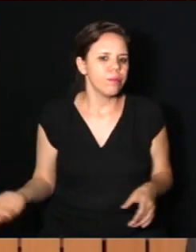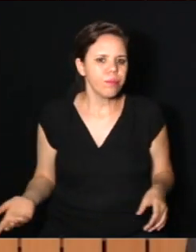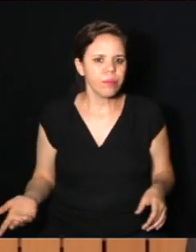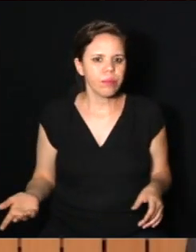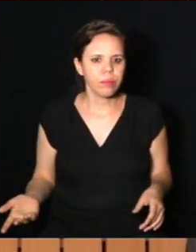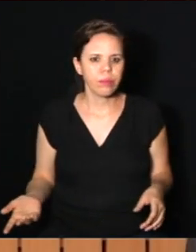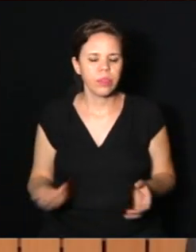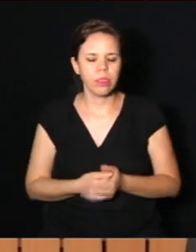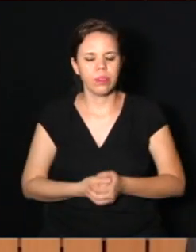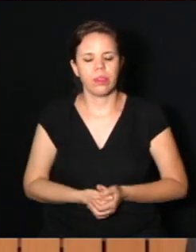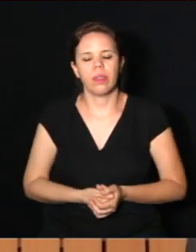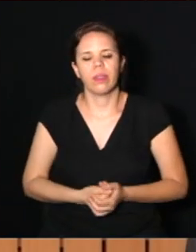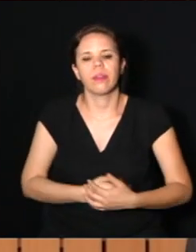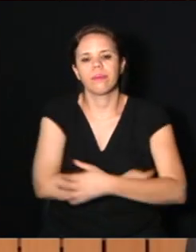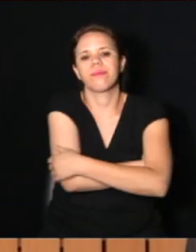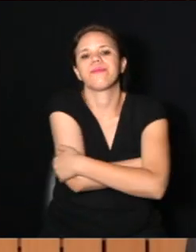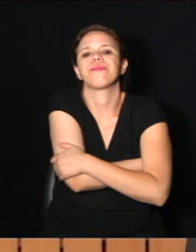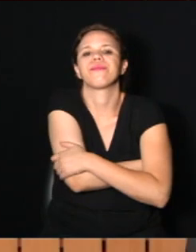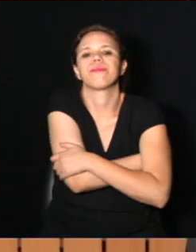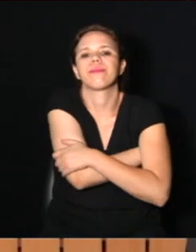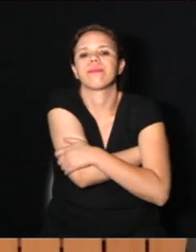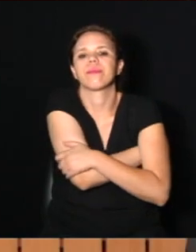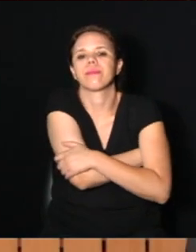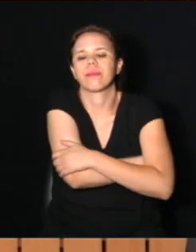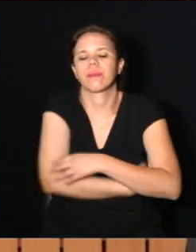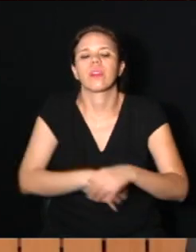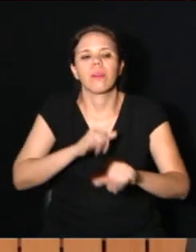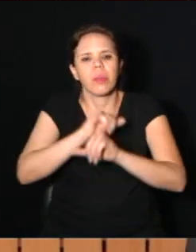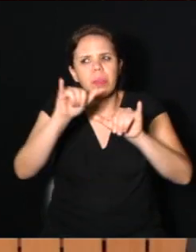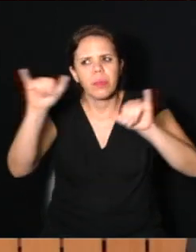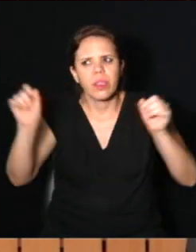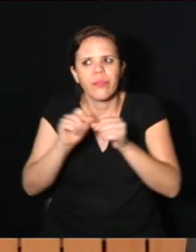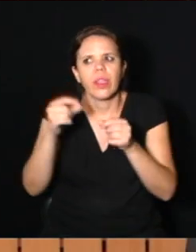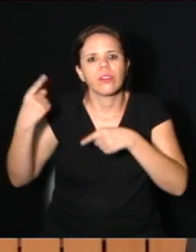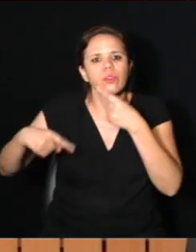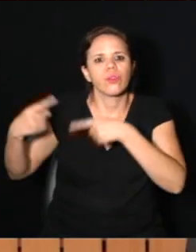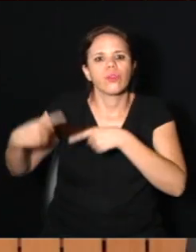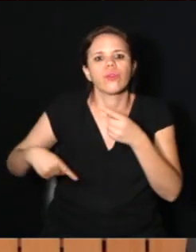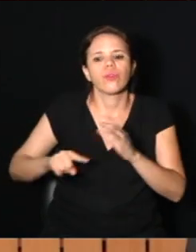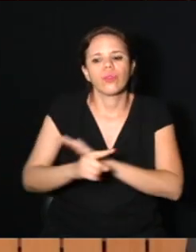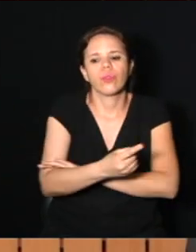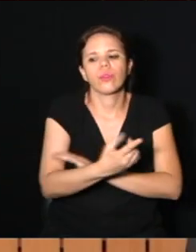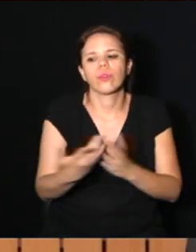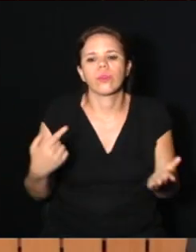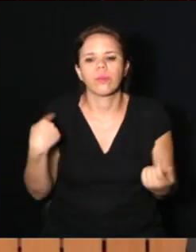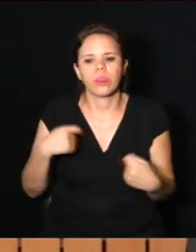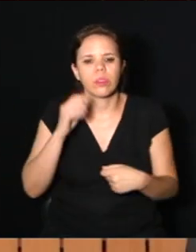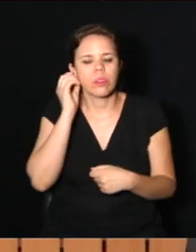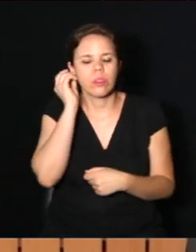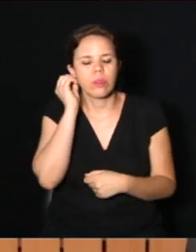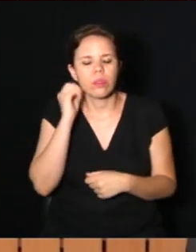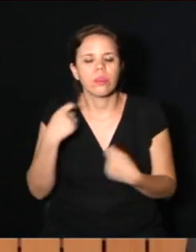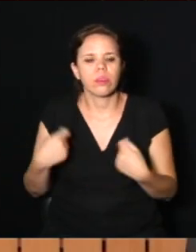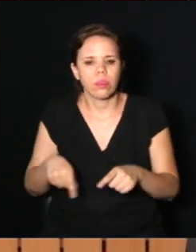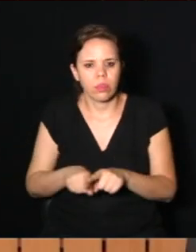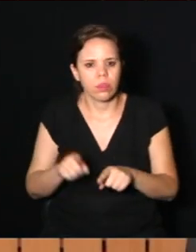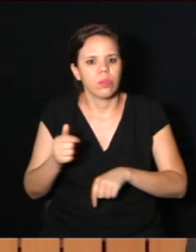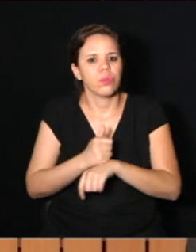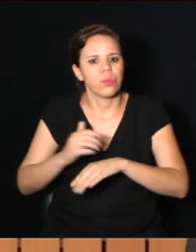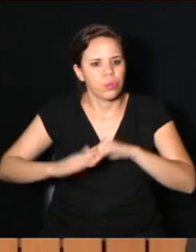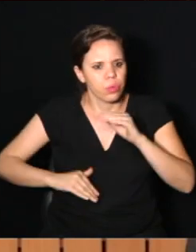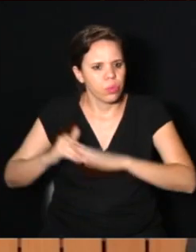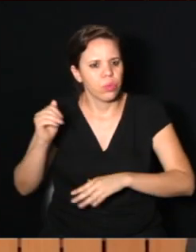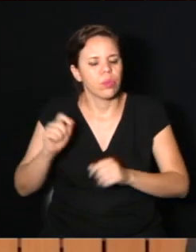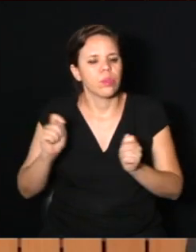e em virtude, inclusive, da campanha que se faz, da discussão que se aprofunda, a gente precisa e tem necessidade de ter profissionais que tenham